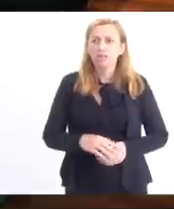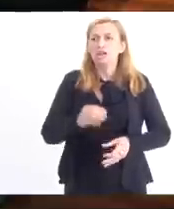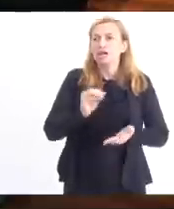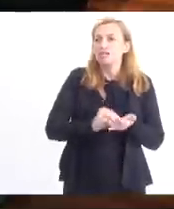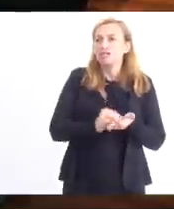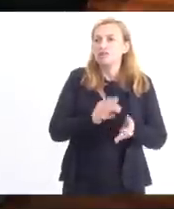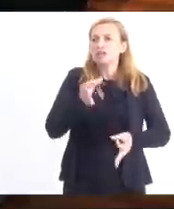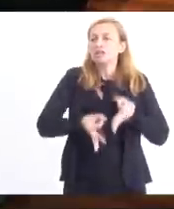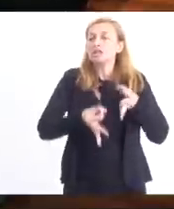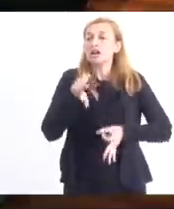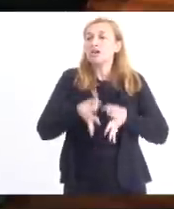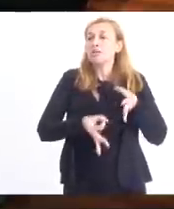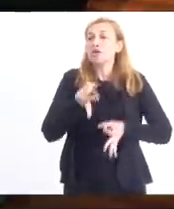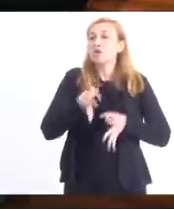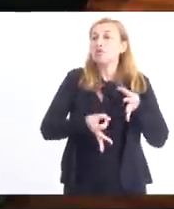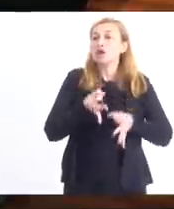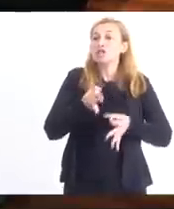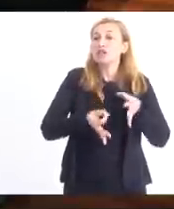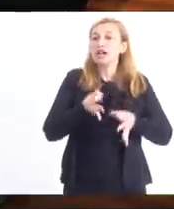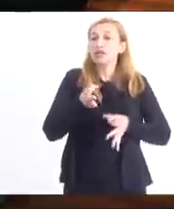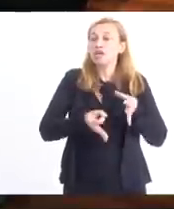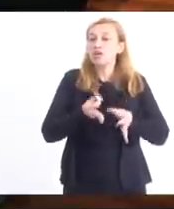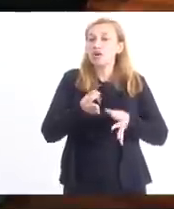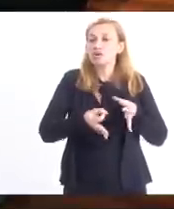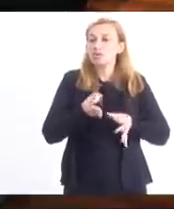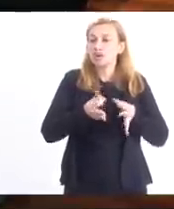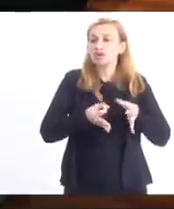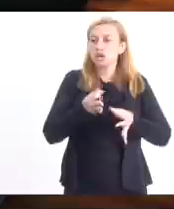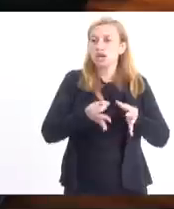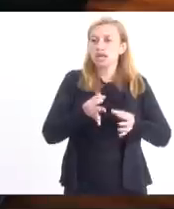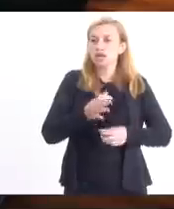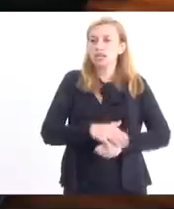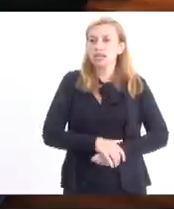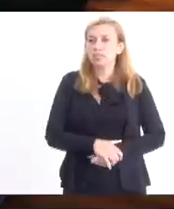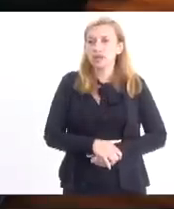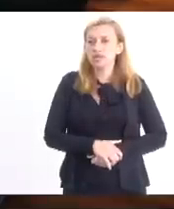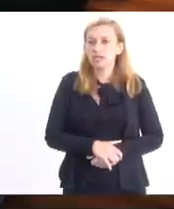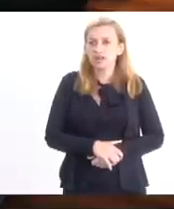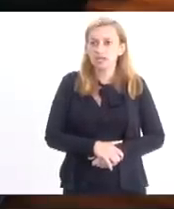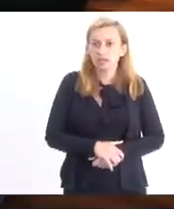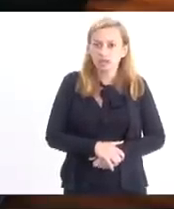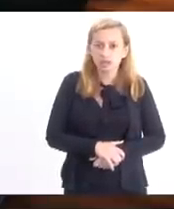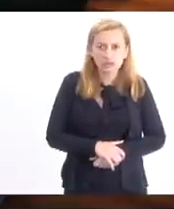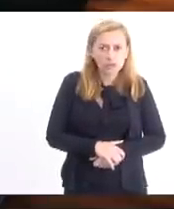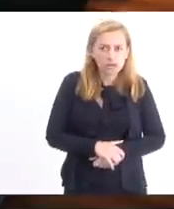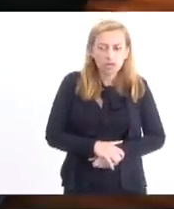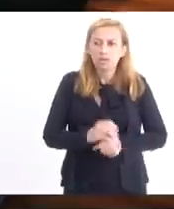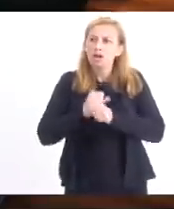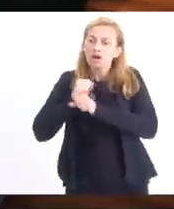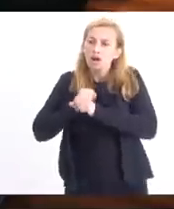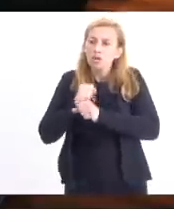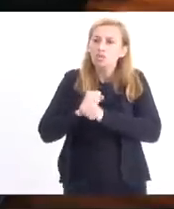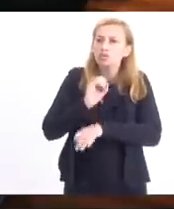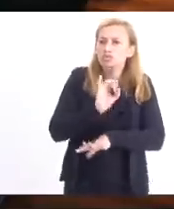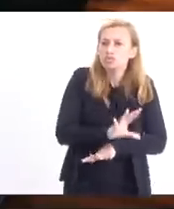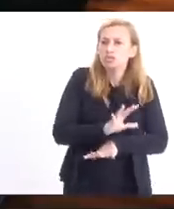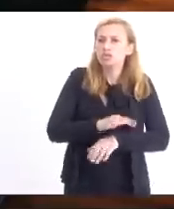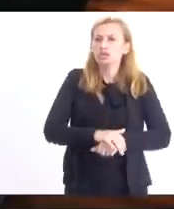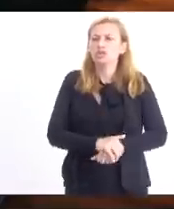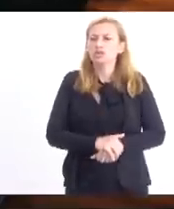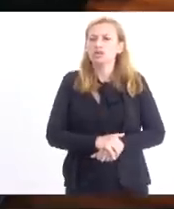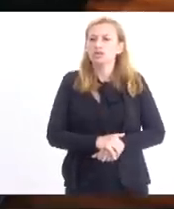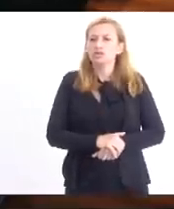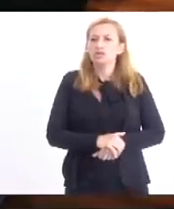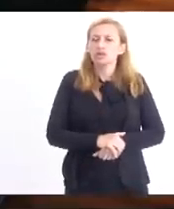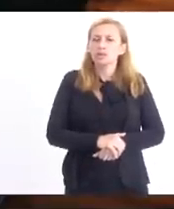injustiça, senhor presidente, sabemos que não é do atual governo, mas sim de quem esteve à frente ao longo dos anos, coronéis, e